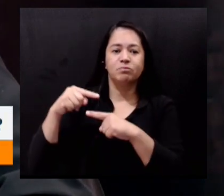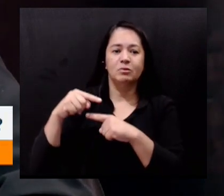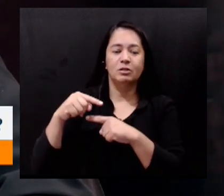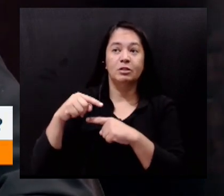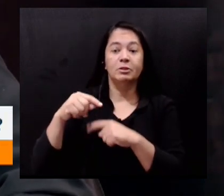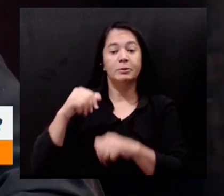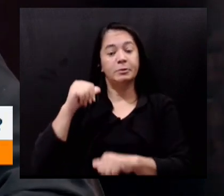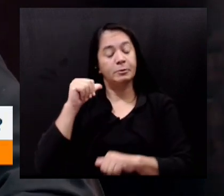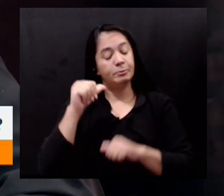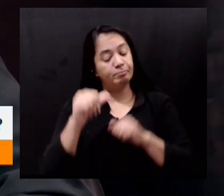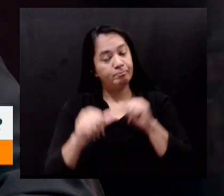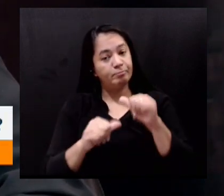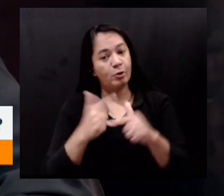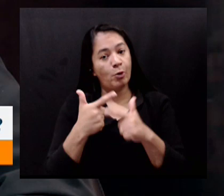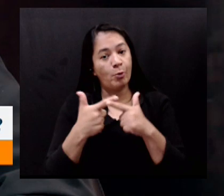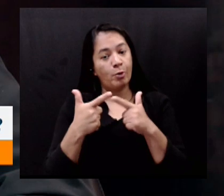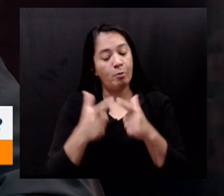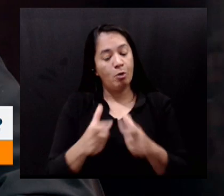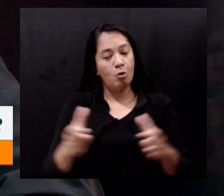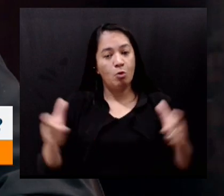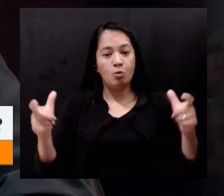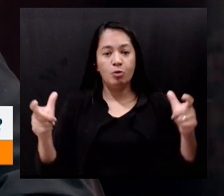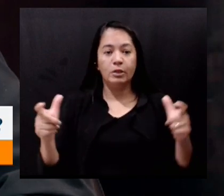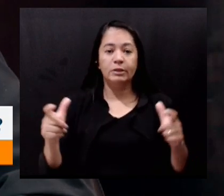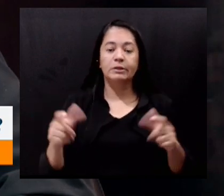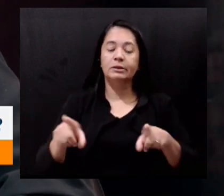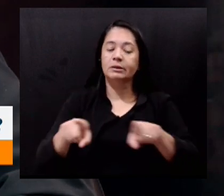problema maior e até desencadear